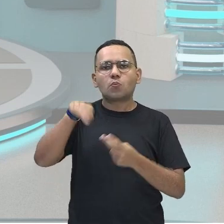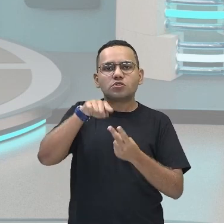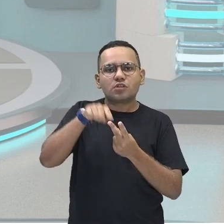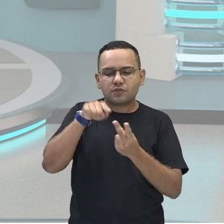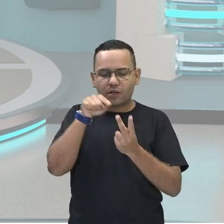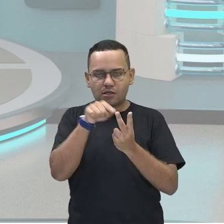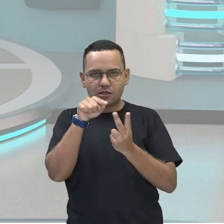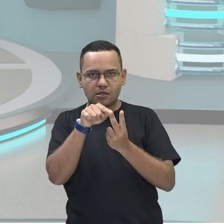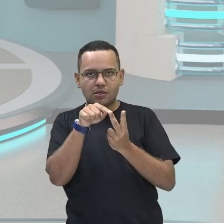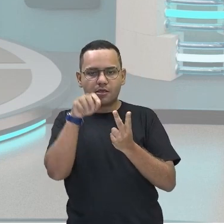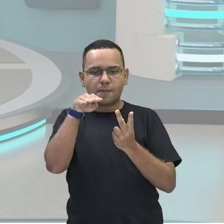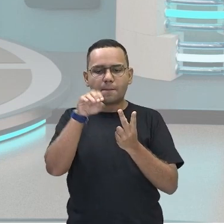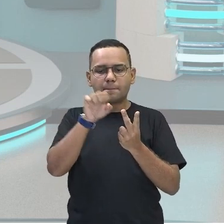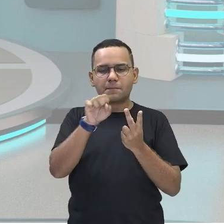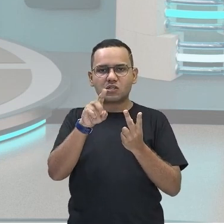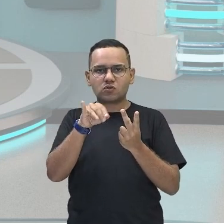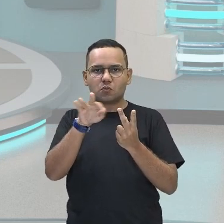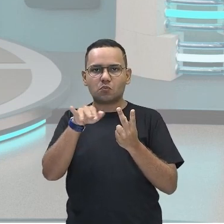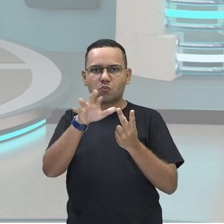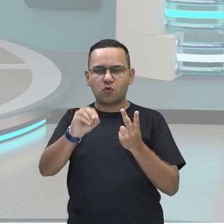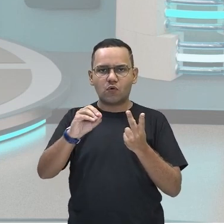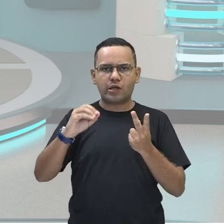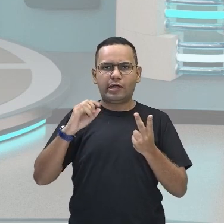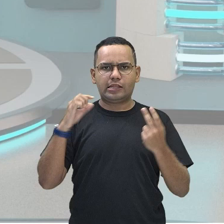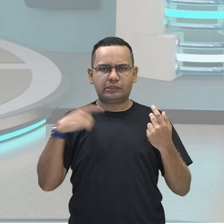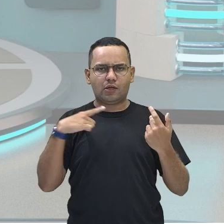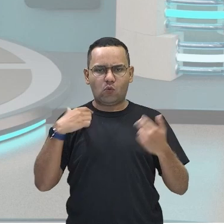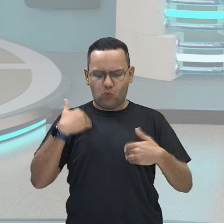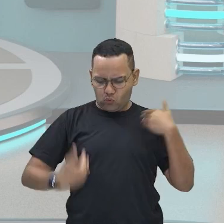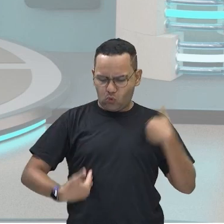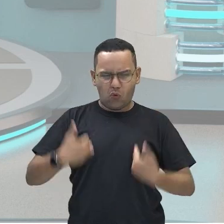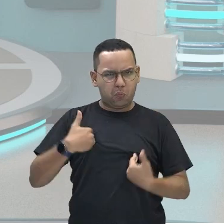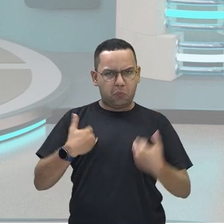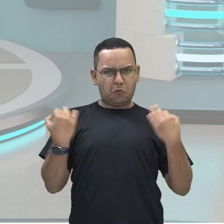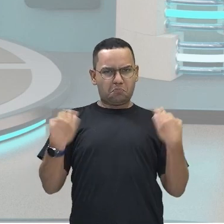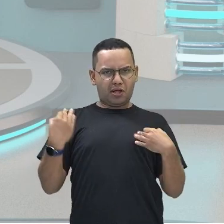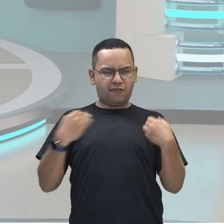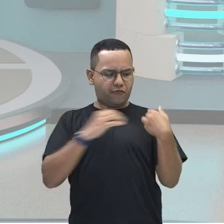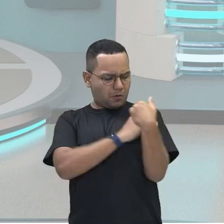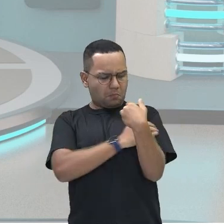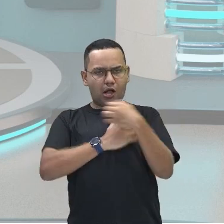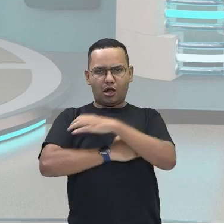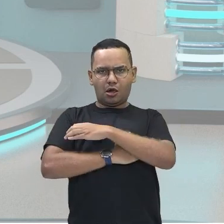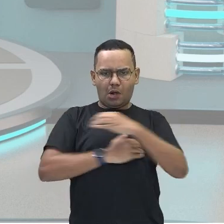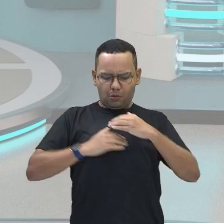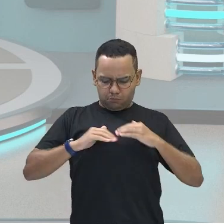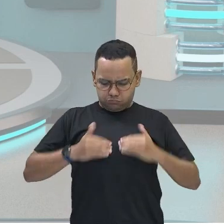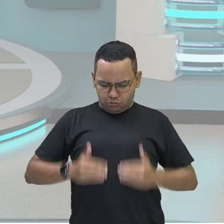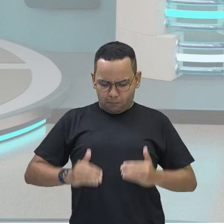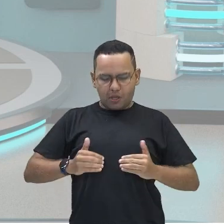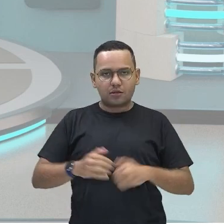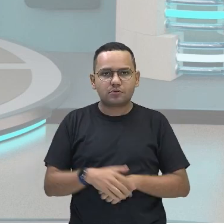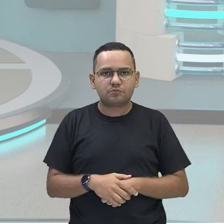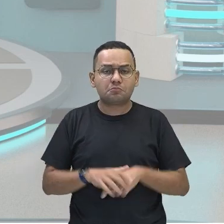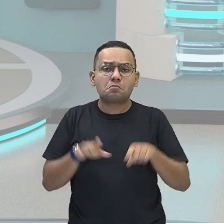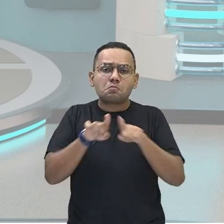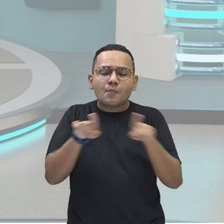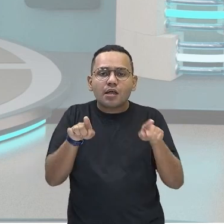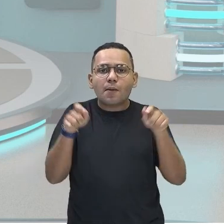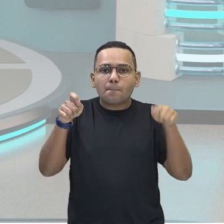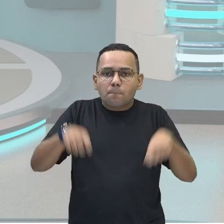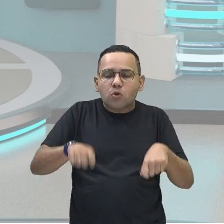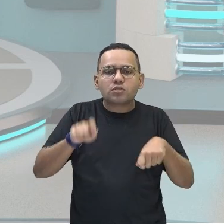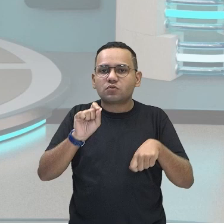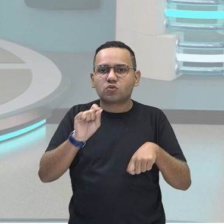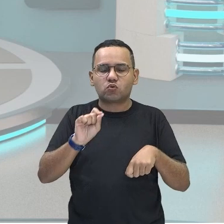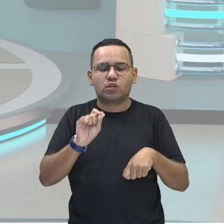quero ficar com um shape bem bonitão mas porque ah diminuir o meu peso vai me dar um pouco mais